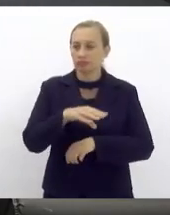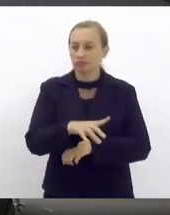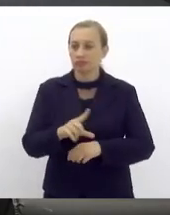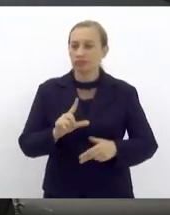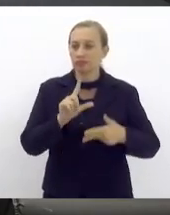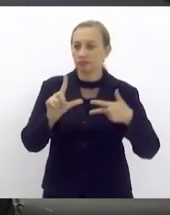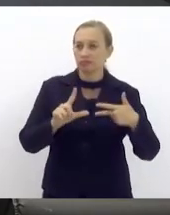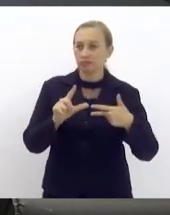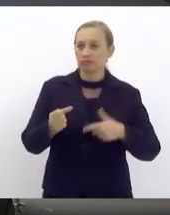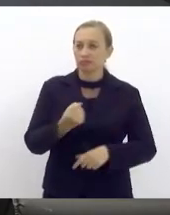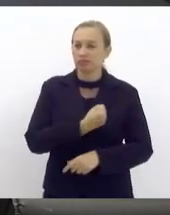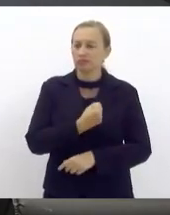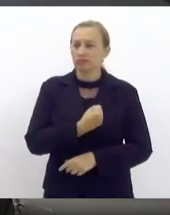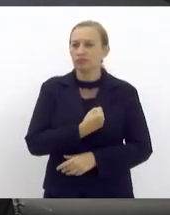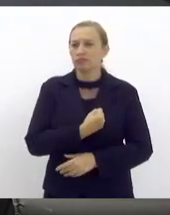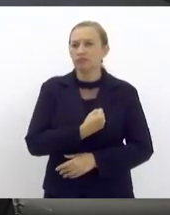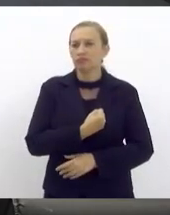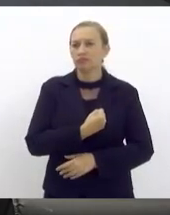Legislativa